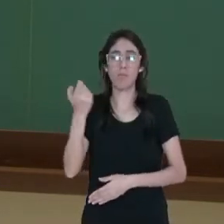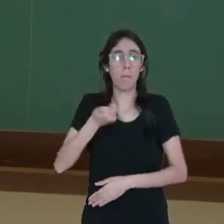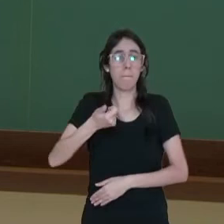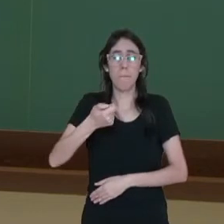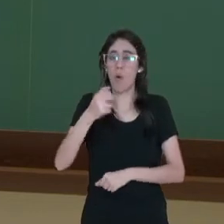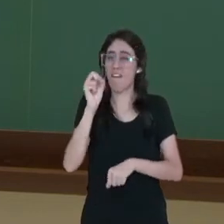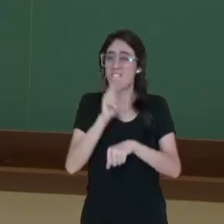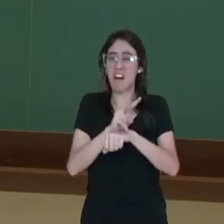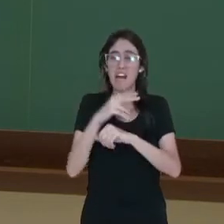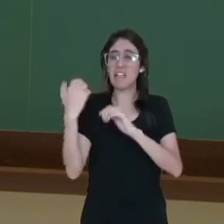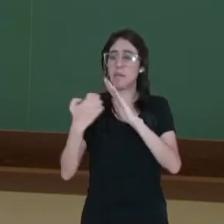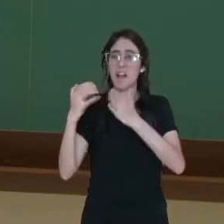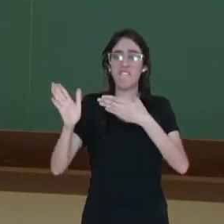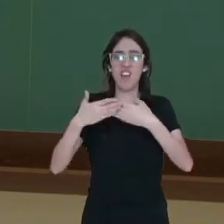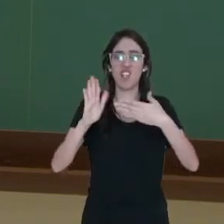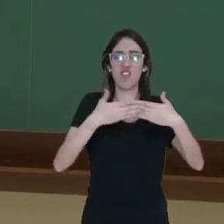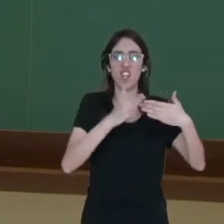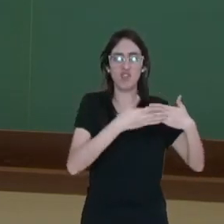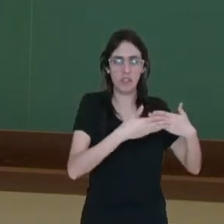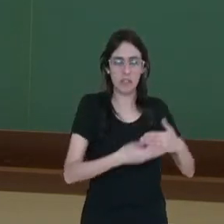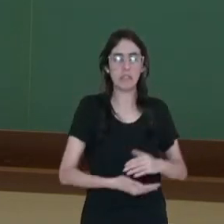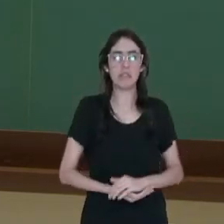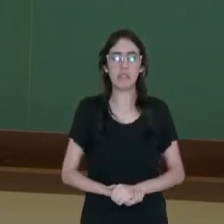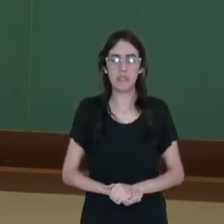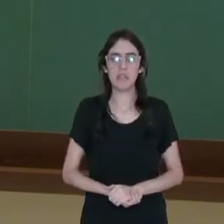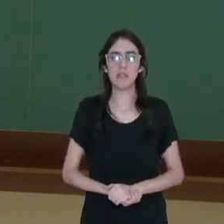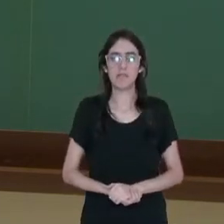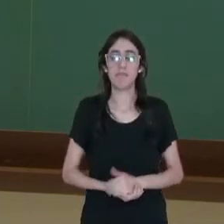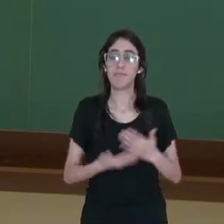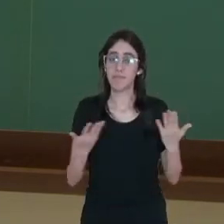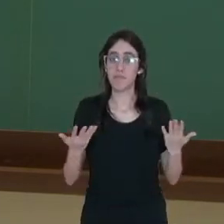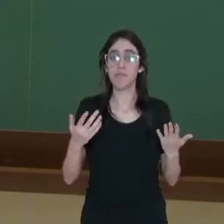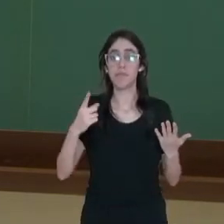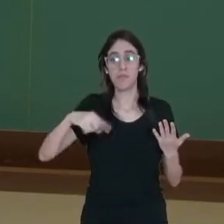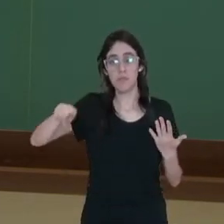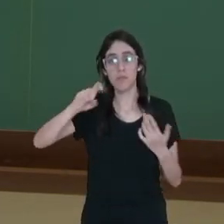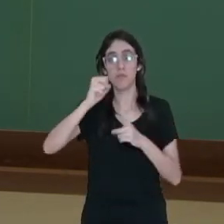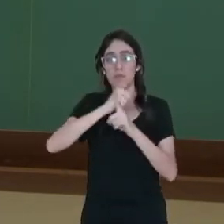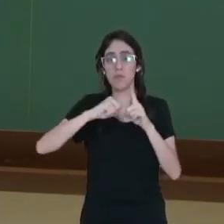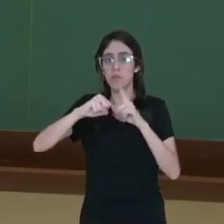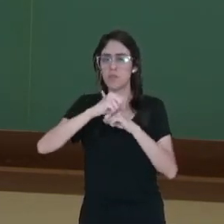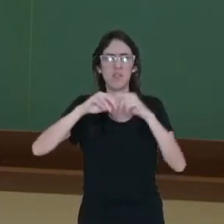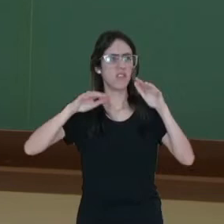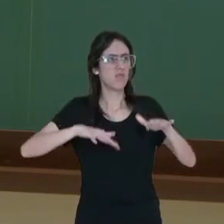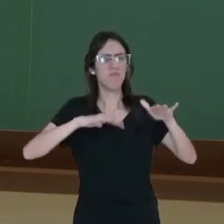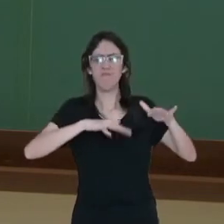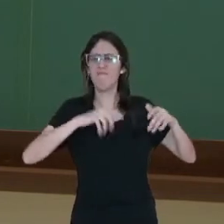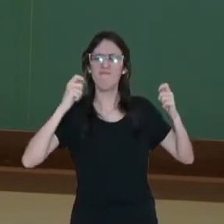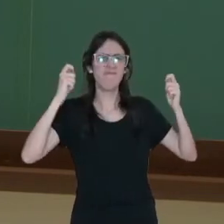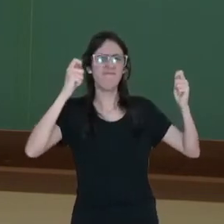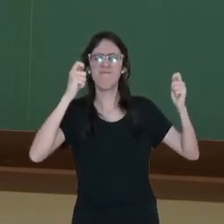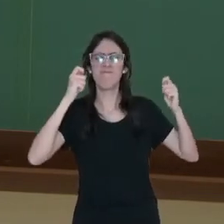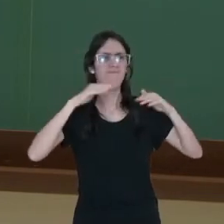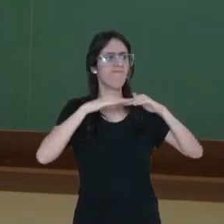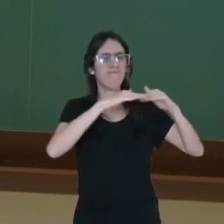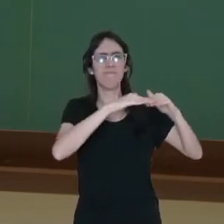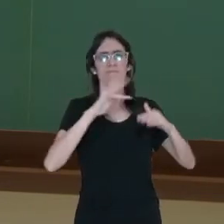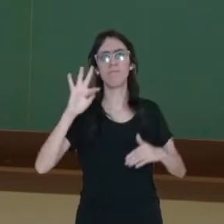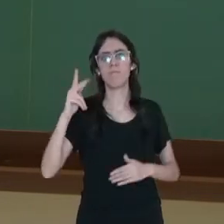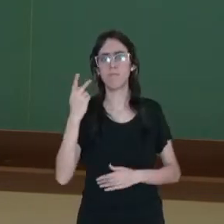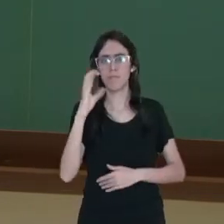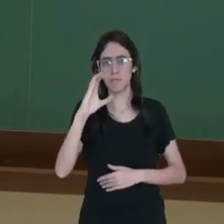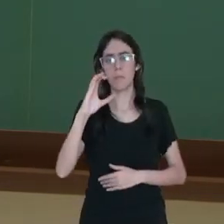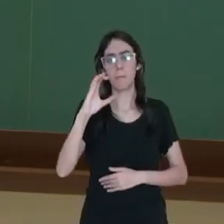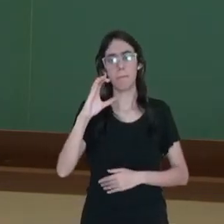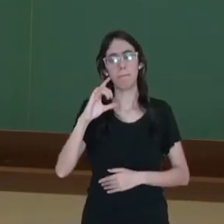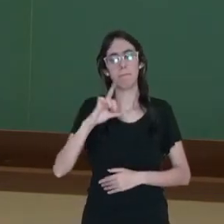de empresas, inclusive. Esta pressão social causada pelo aumento do desemprego foi muito forte sobre o governo Fernando Henrique